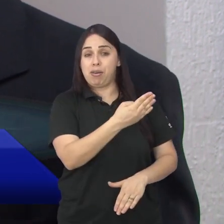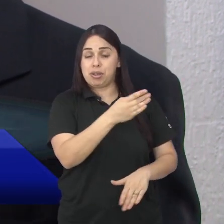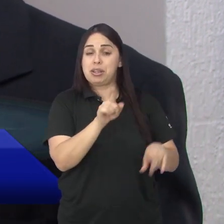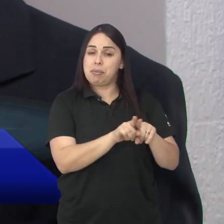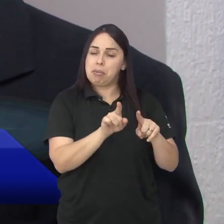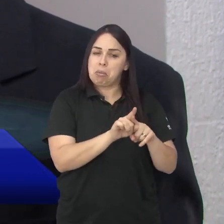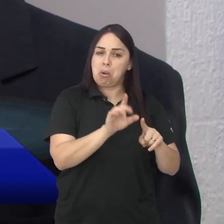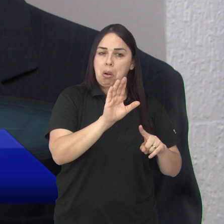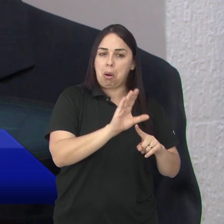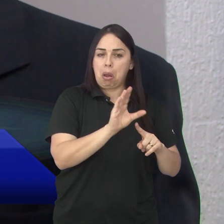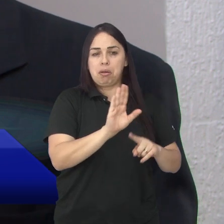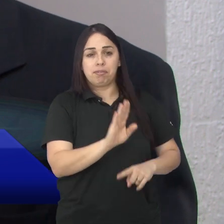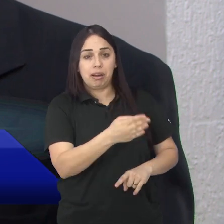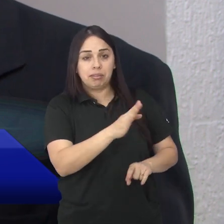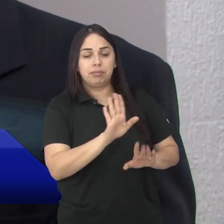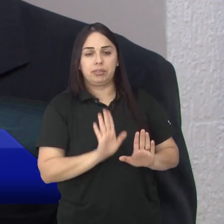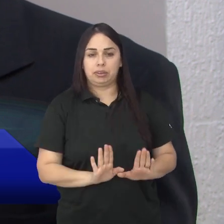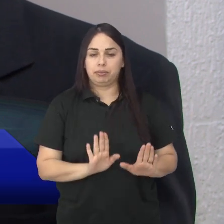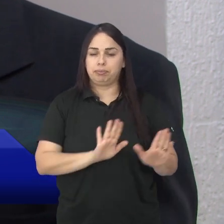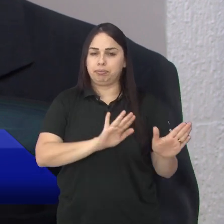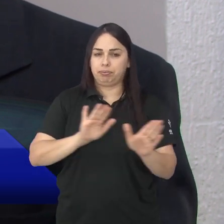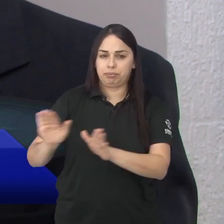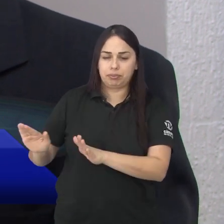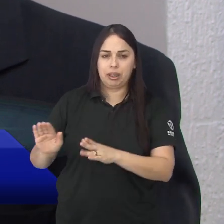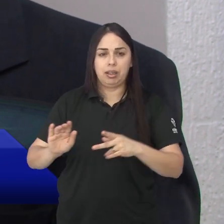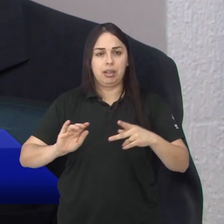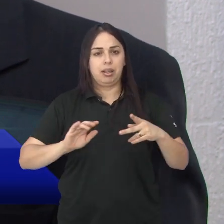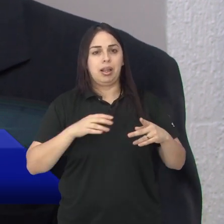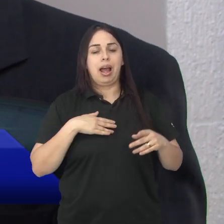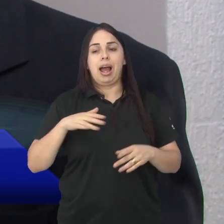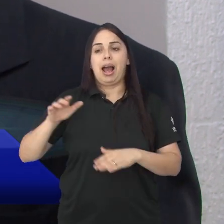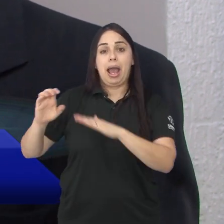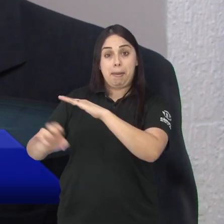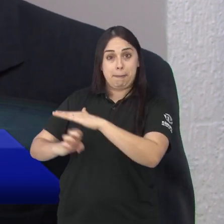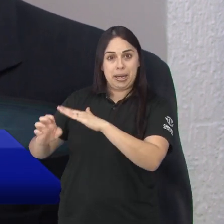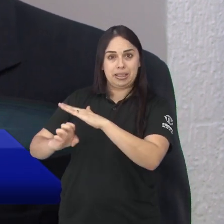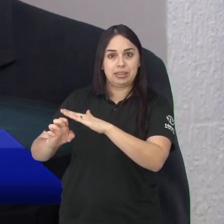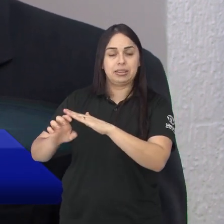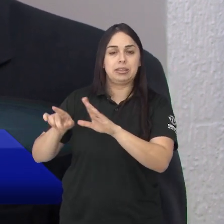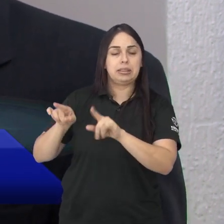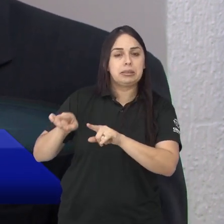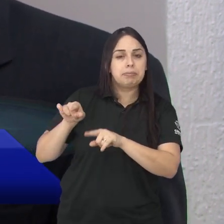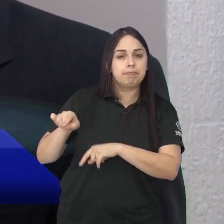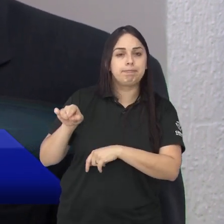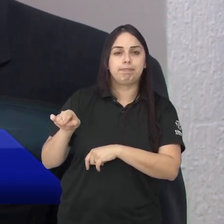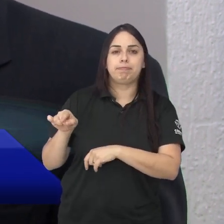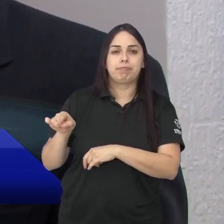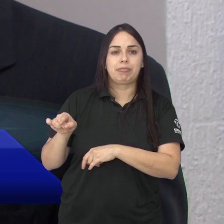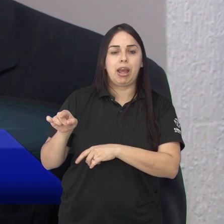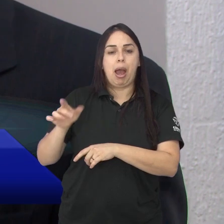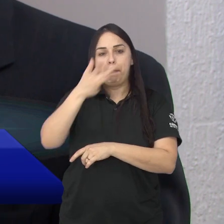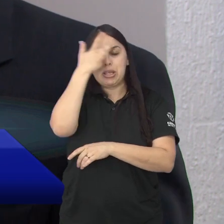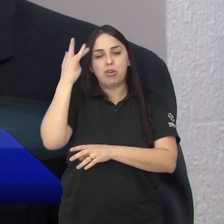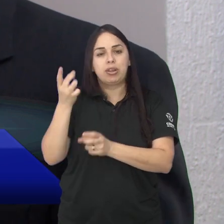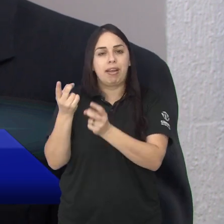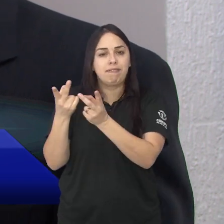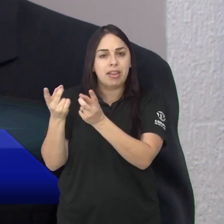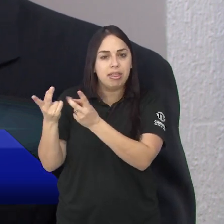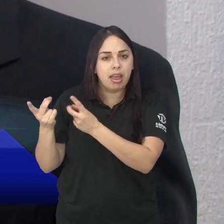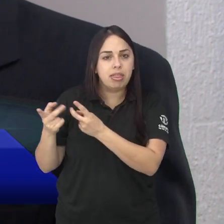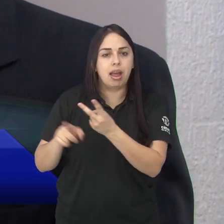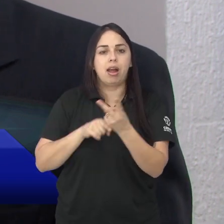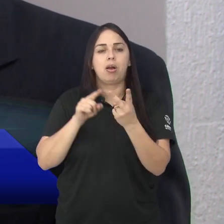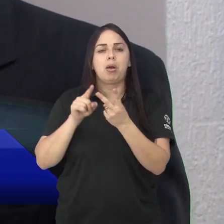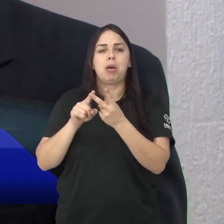do comerciante, o Pix também trouxe uma série de perigos. Então, é muito importante também o vendedor